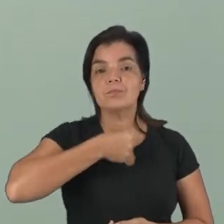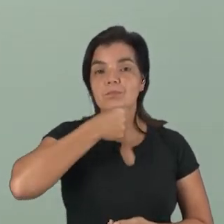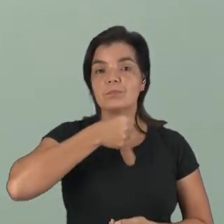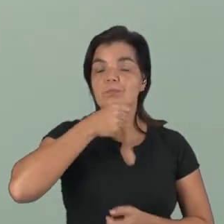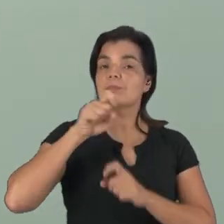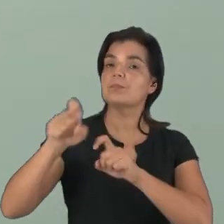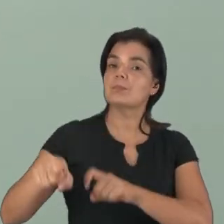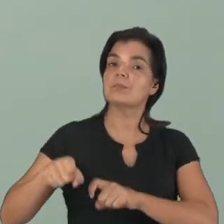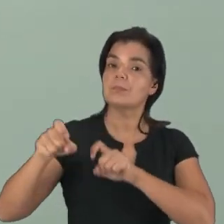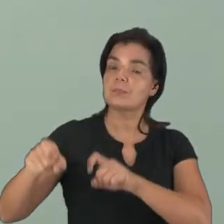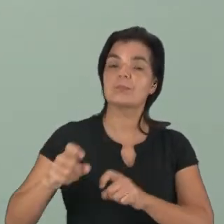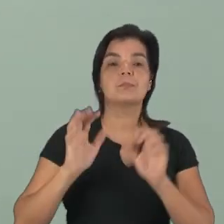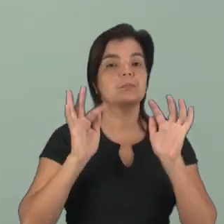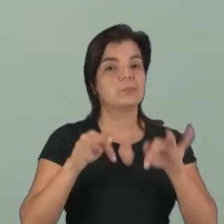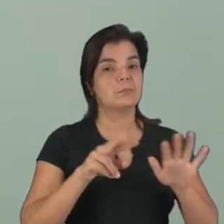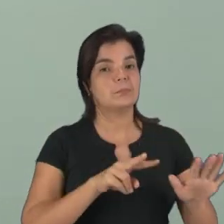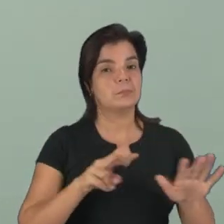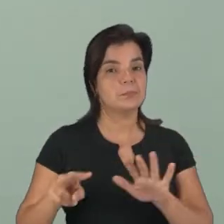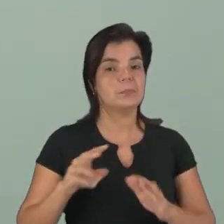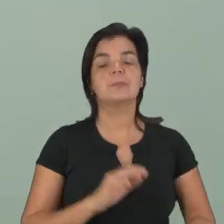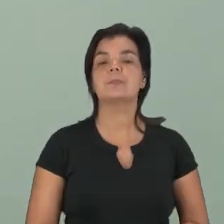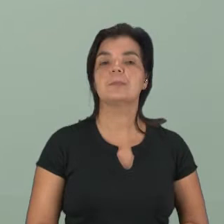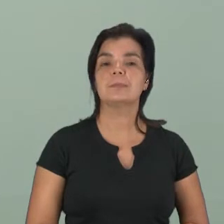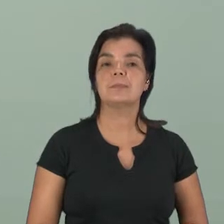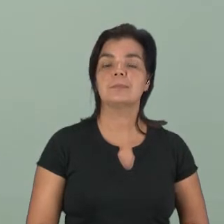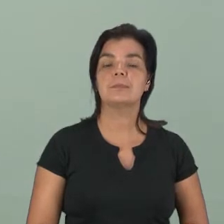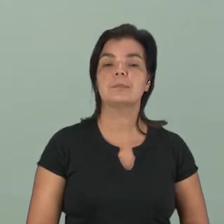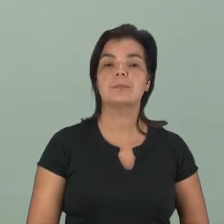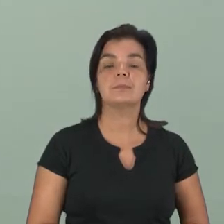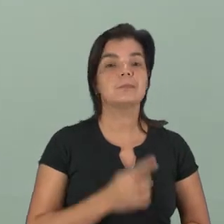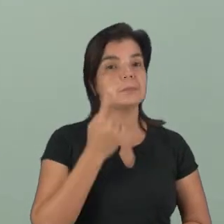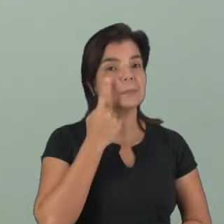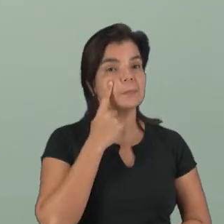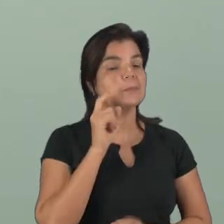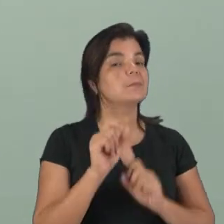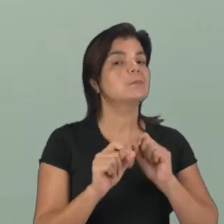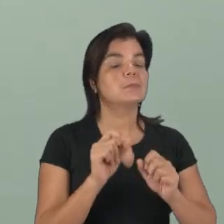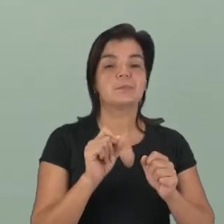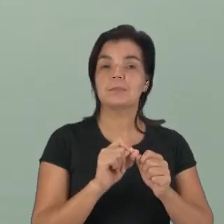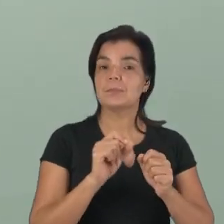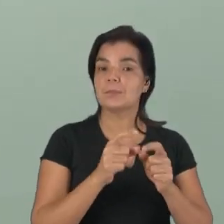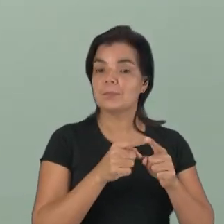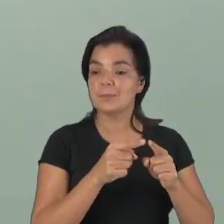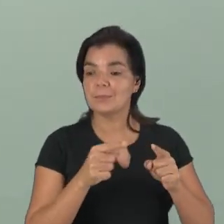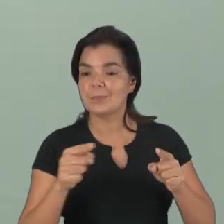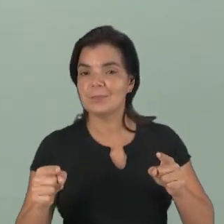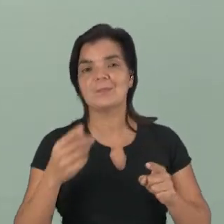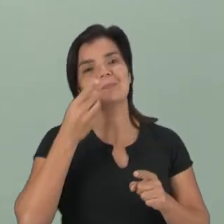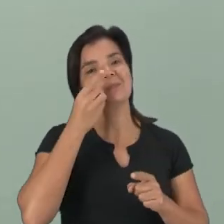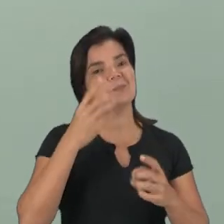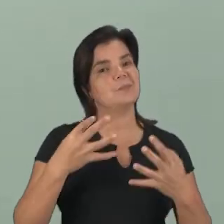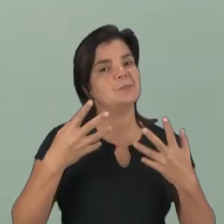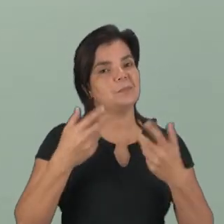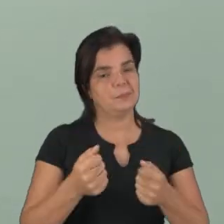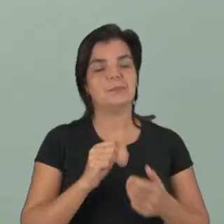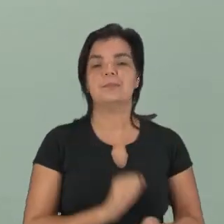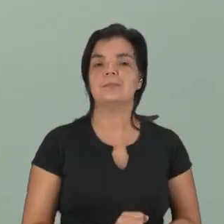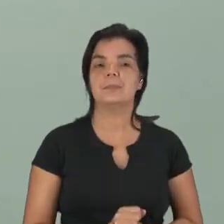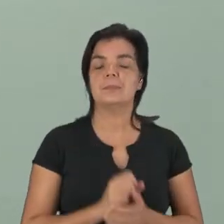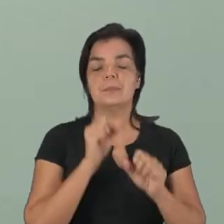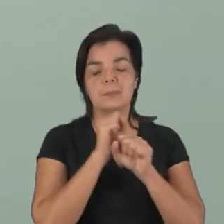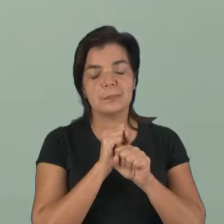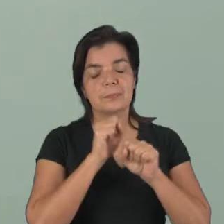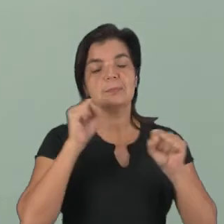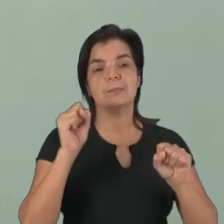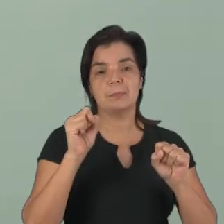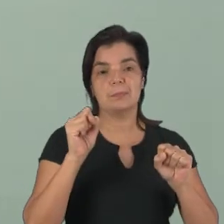onde foi passar o final de semana então aqui nós estamos registrando o que ele fez durante um dia inteiro Ao